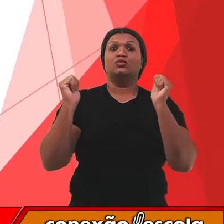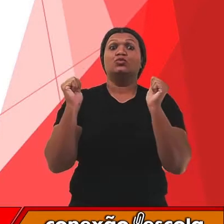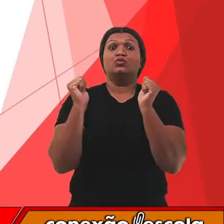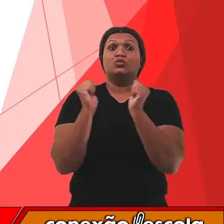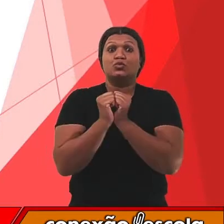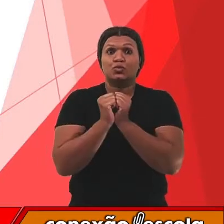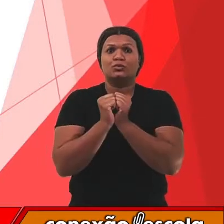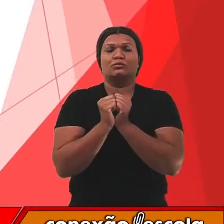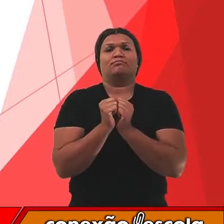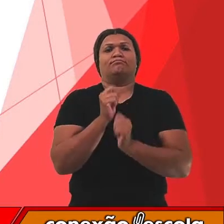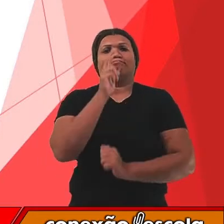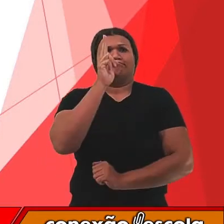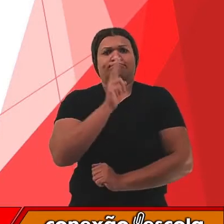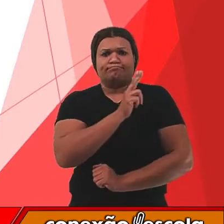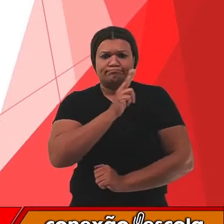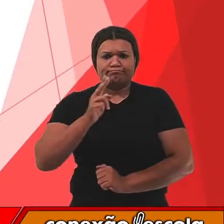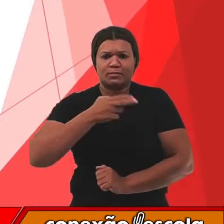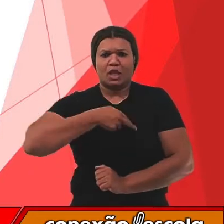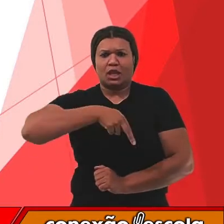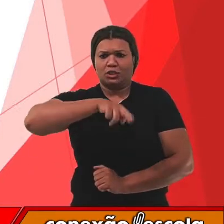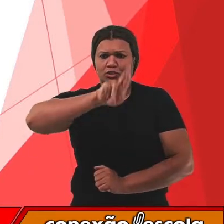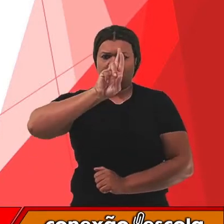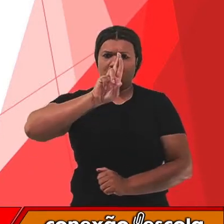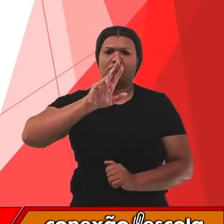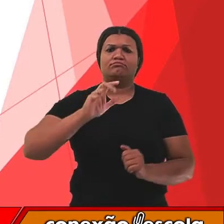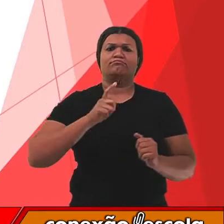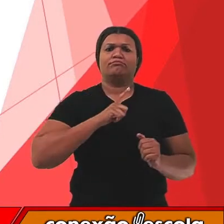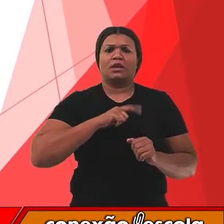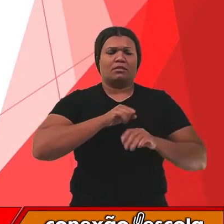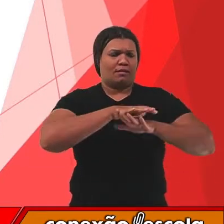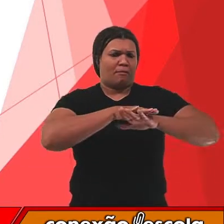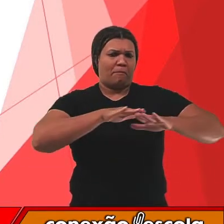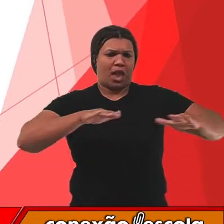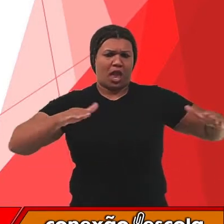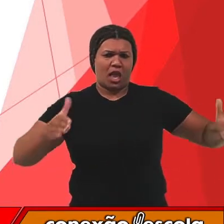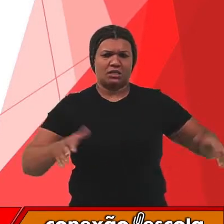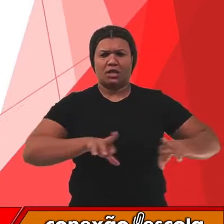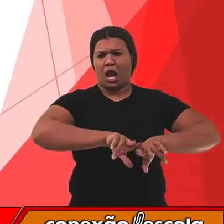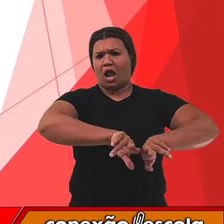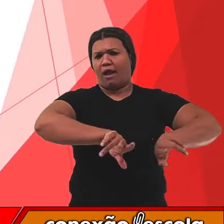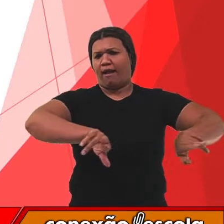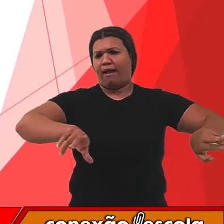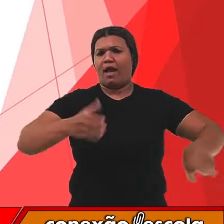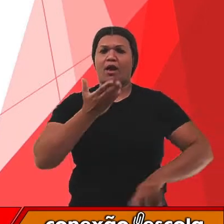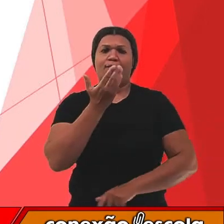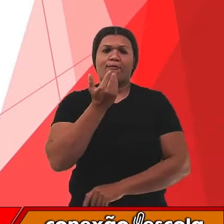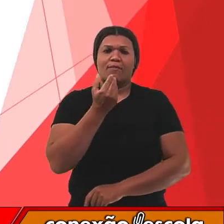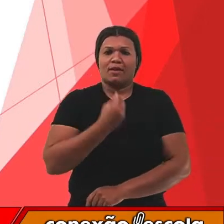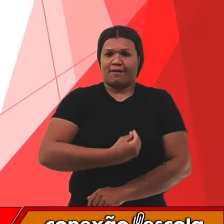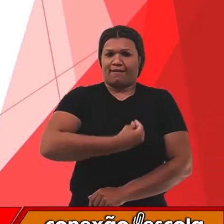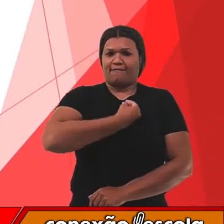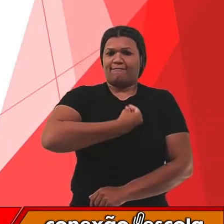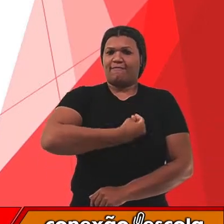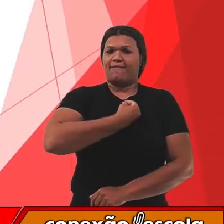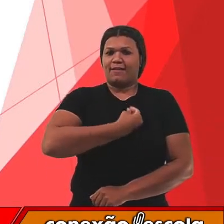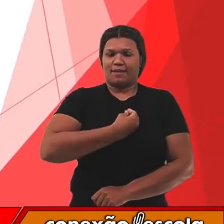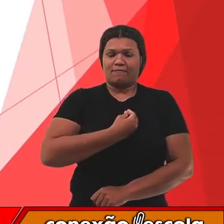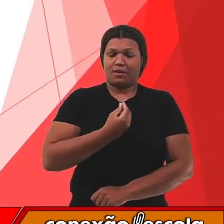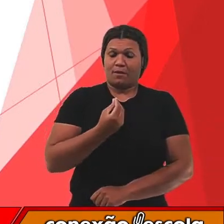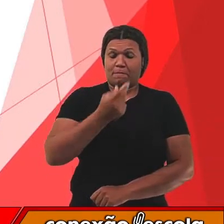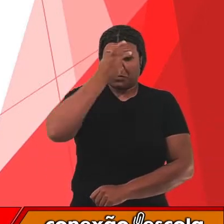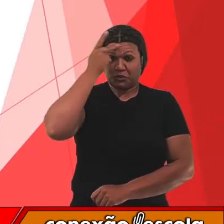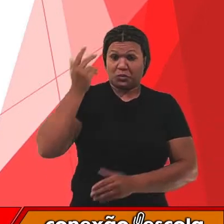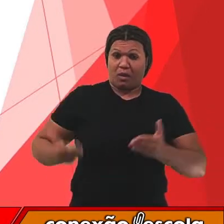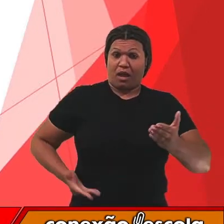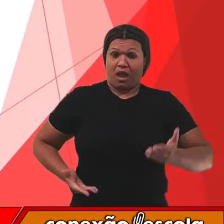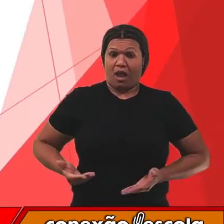se fartavam em seus grandes banquetes, vivendo às custas, então, desses